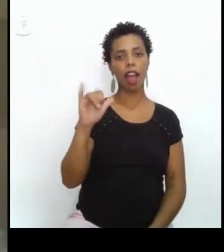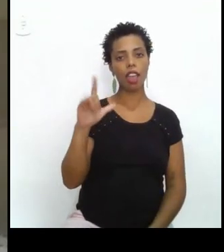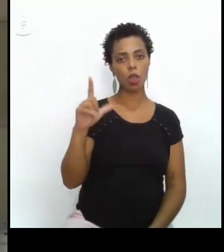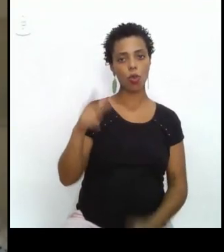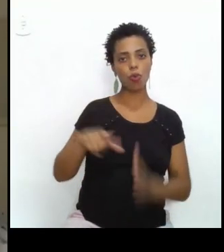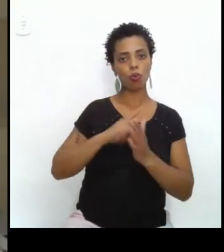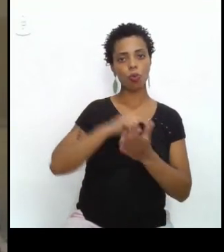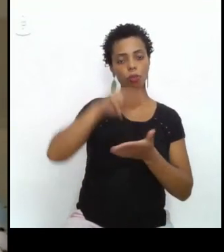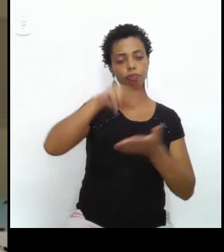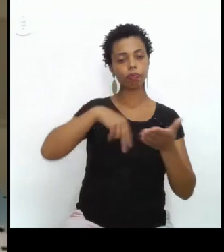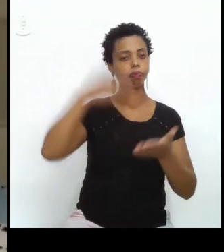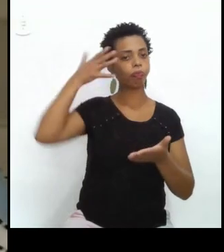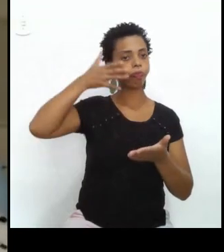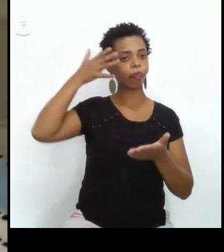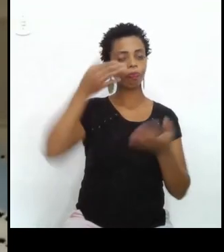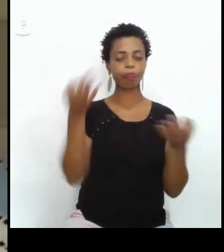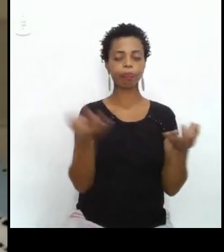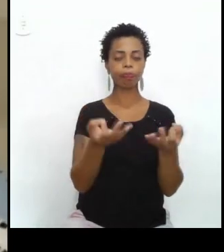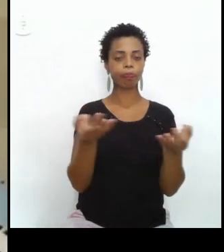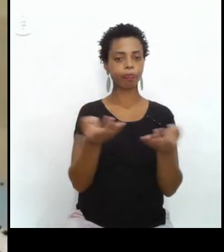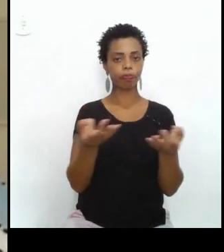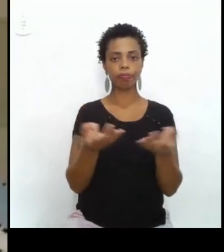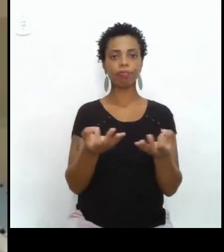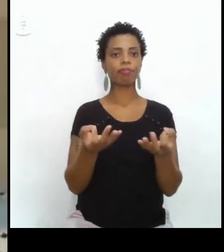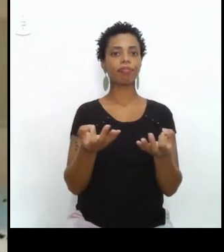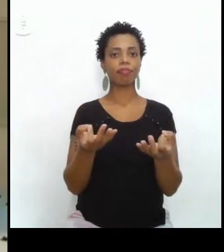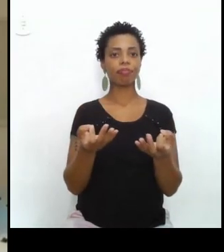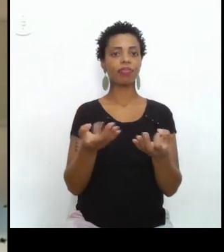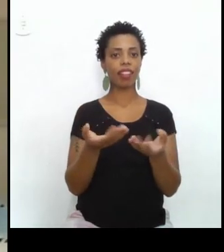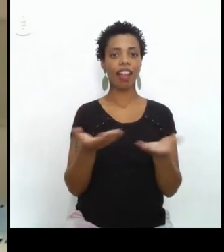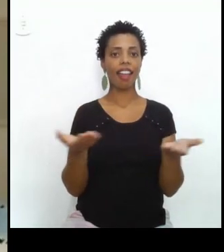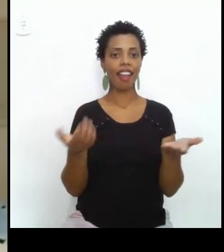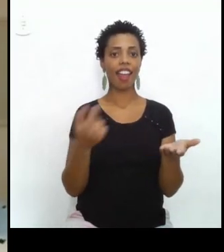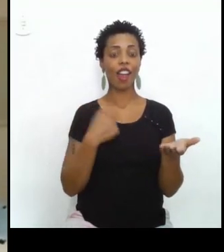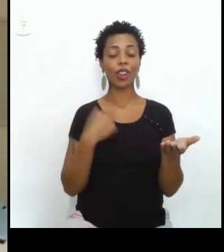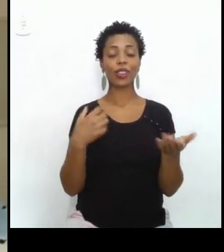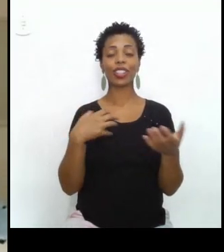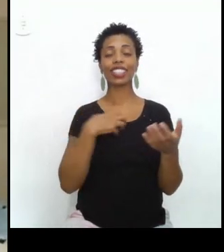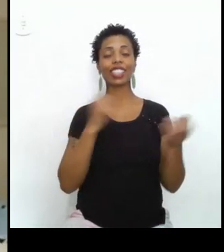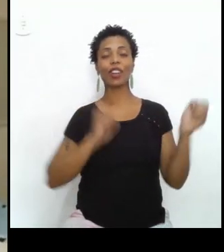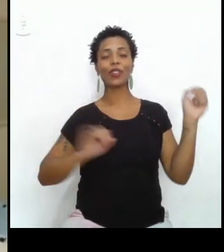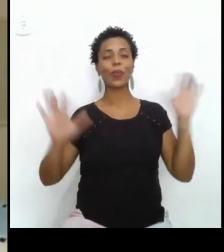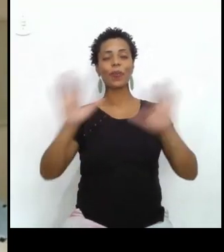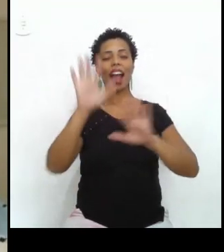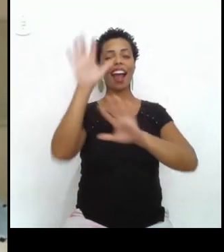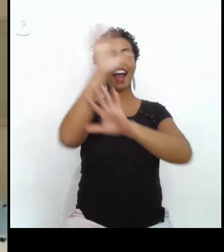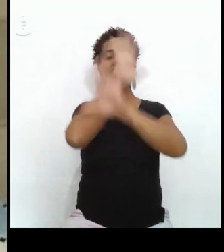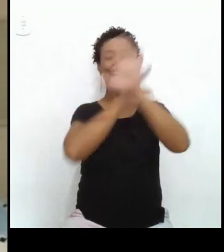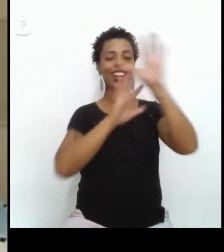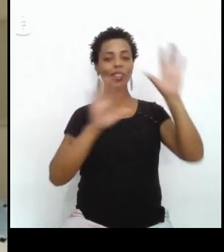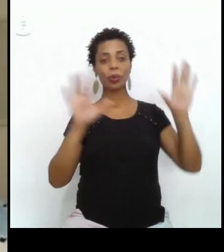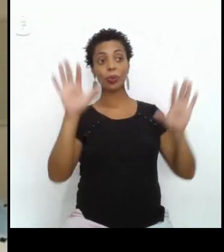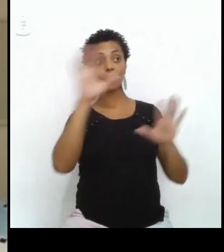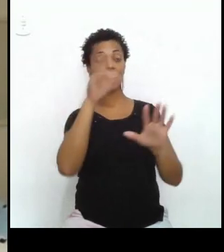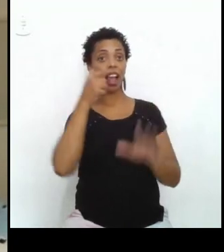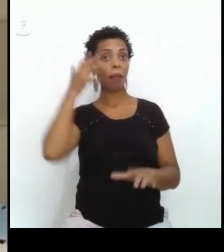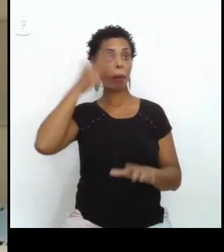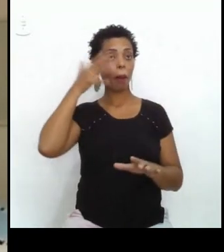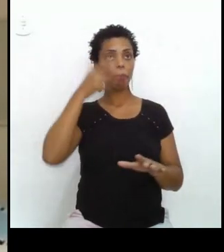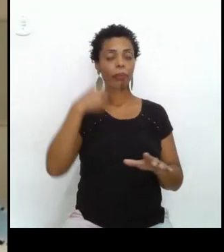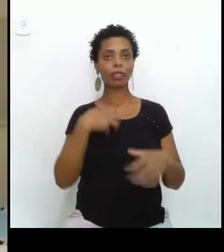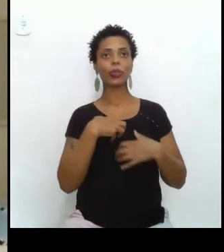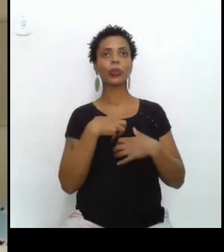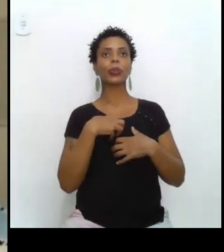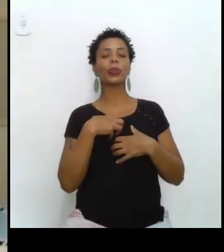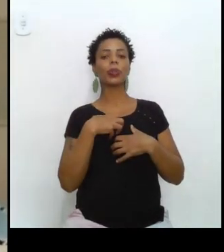tipo ainda é isso tô aqui no meio das fumaças gasosas dessa Paulo é queria